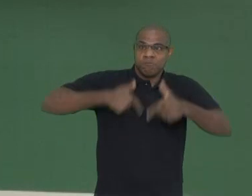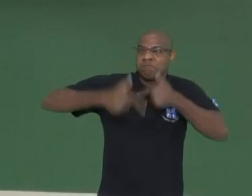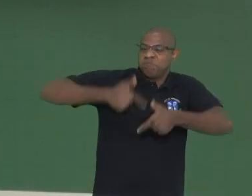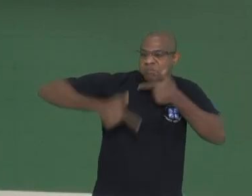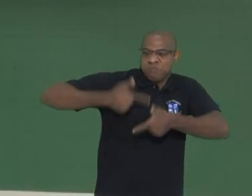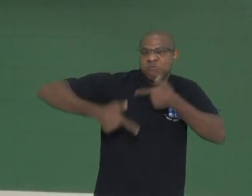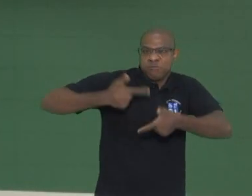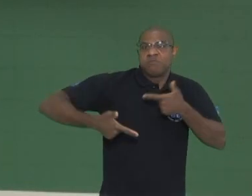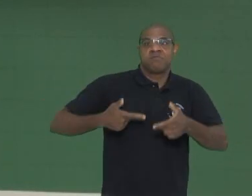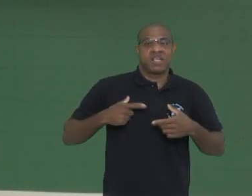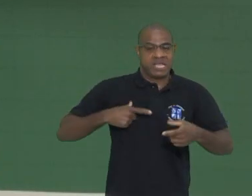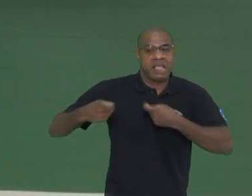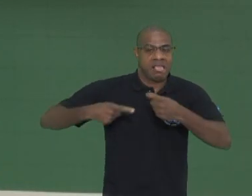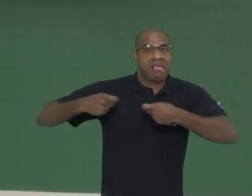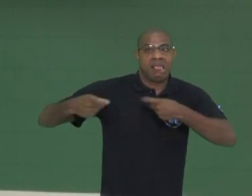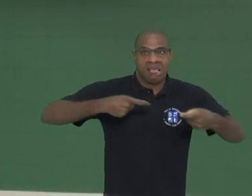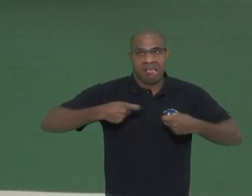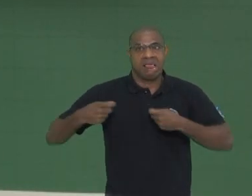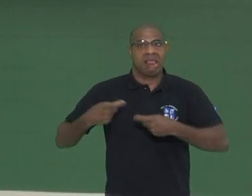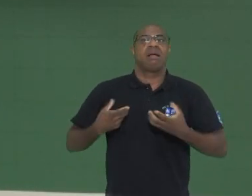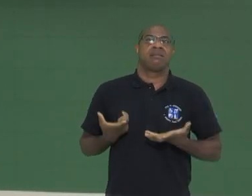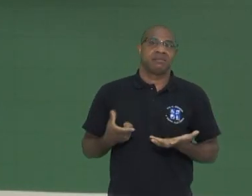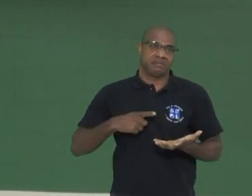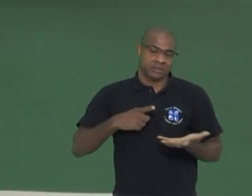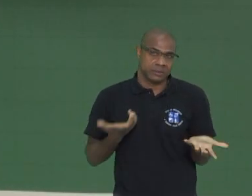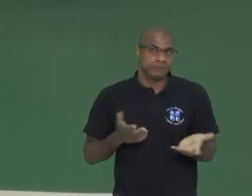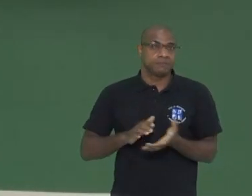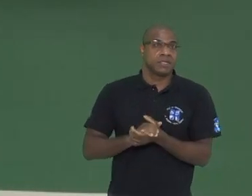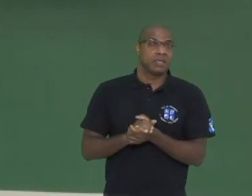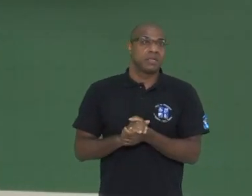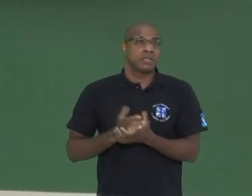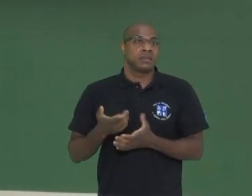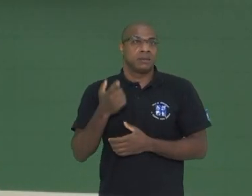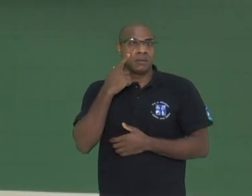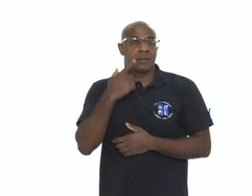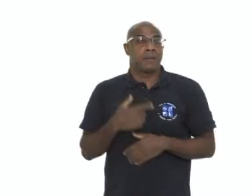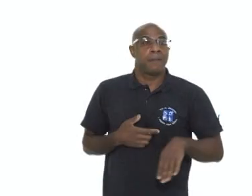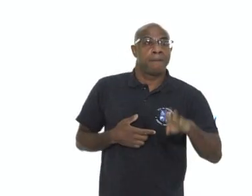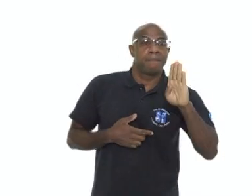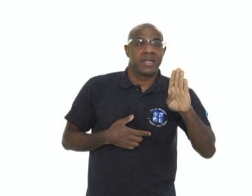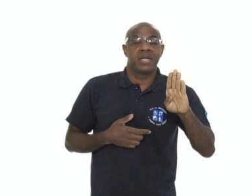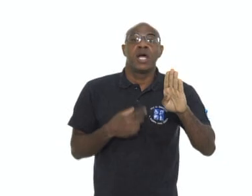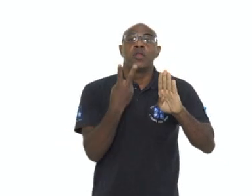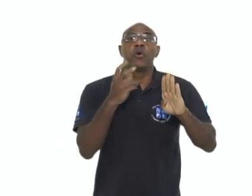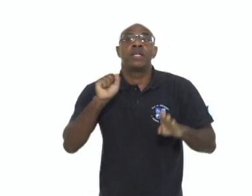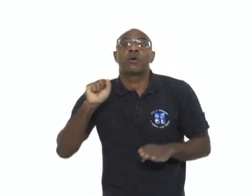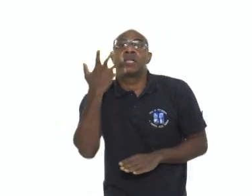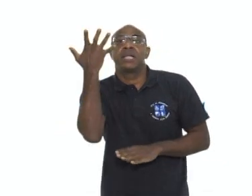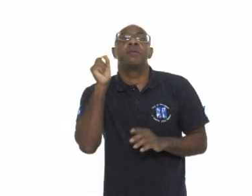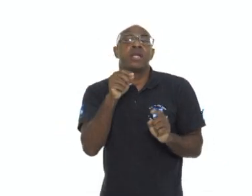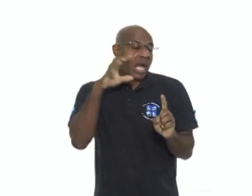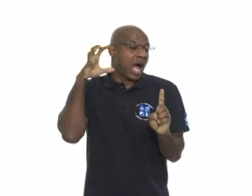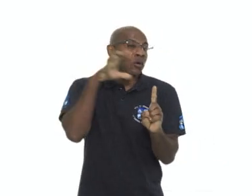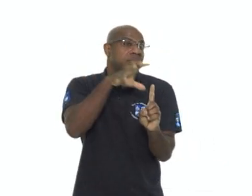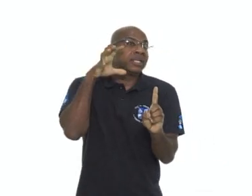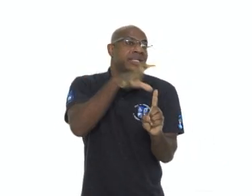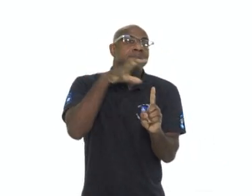gerou indignação na elite colonial mineira. E, B, cite 2 acontecimentos que influenciaram os